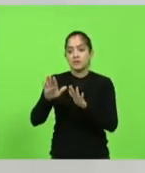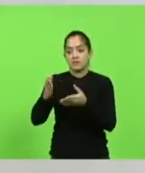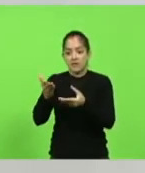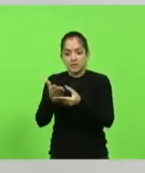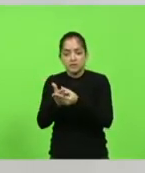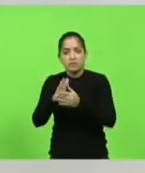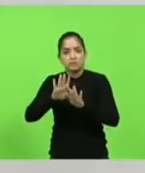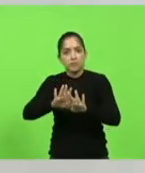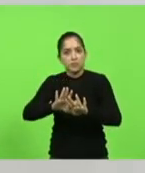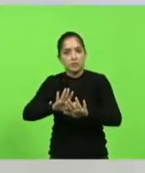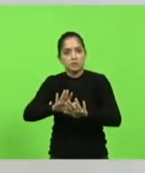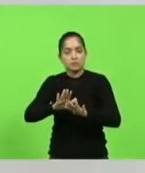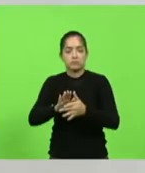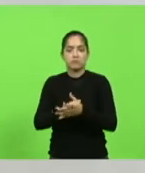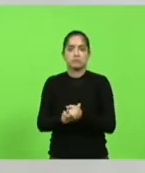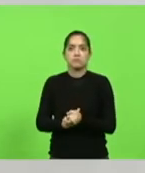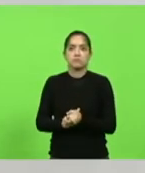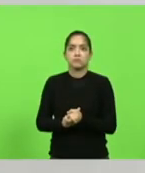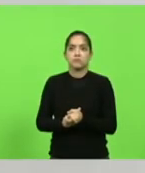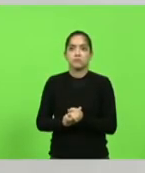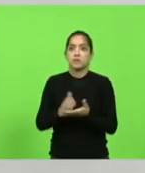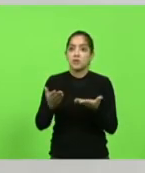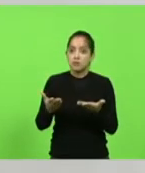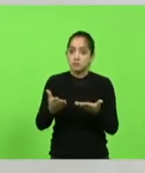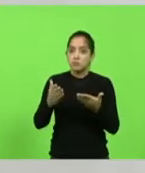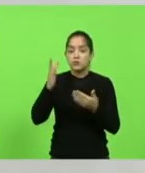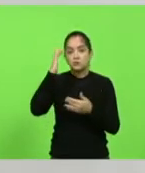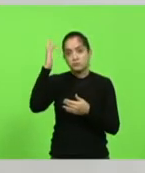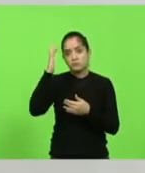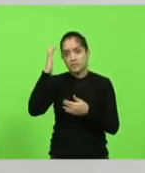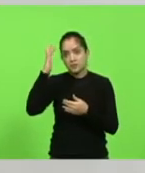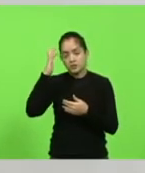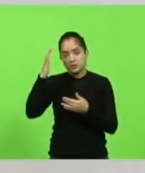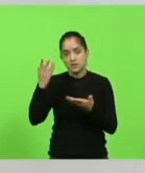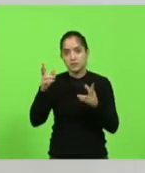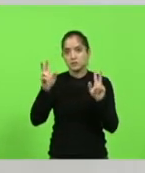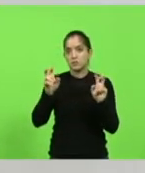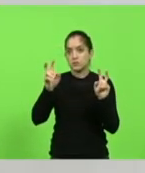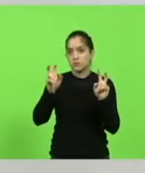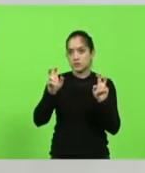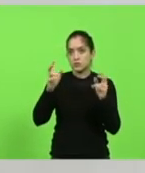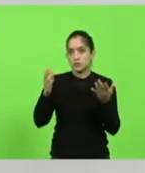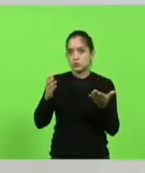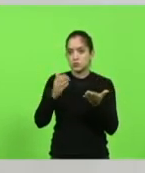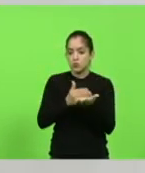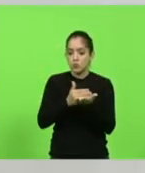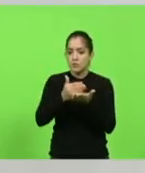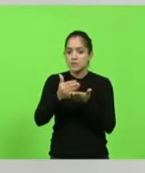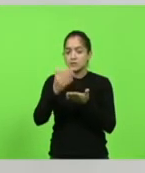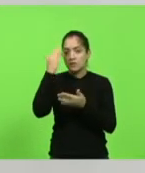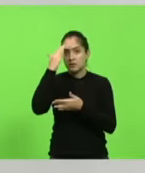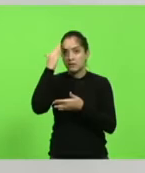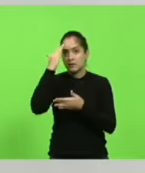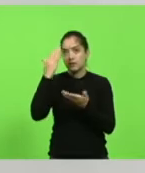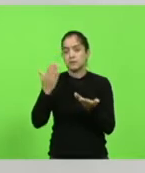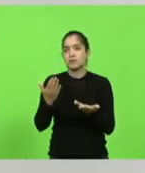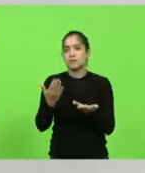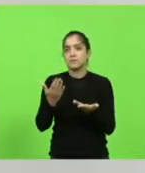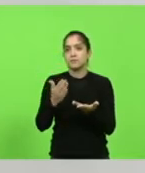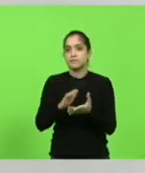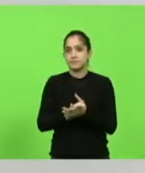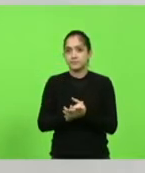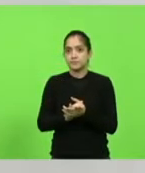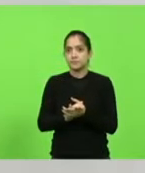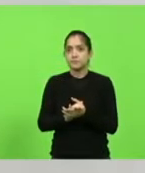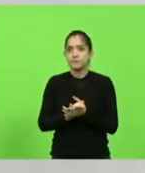do processo. É por isso que hoje eu trago aqui uma reflexão, para que nós possamos começar a compreender. Se nós estamos